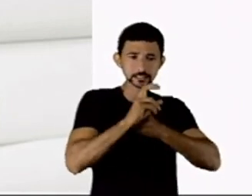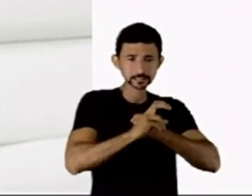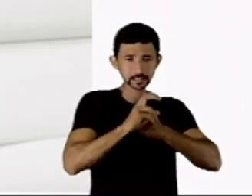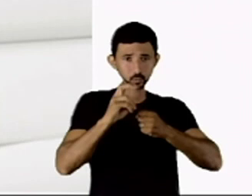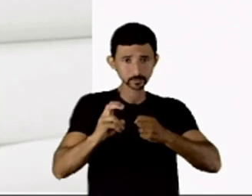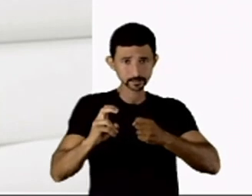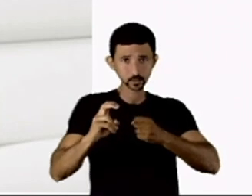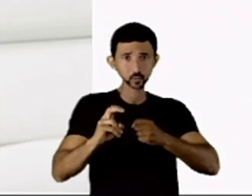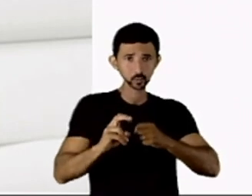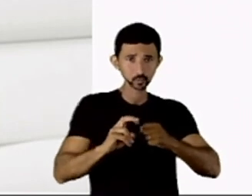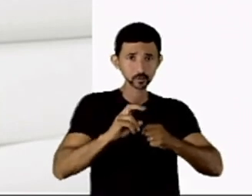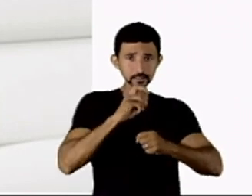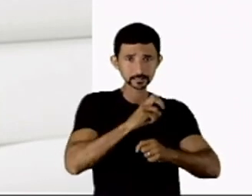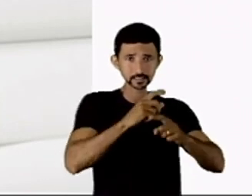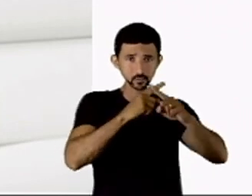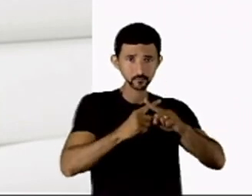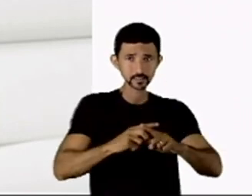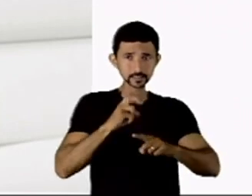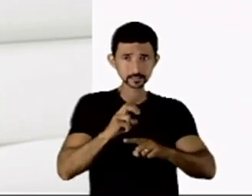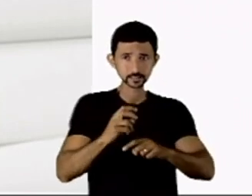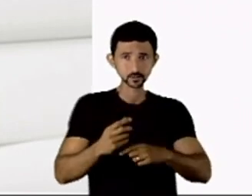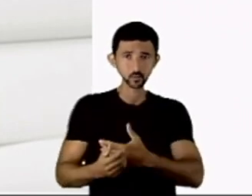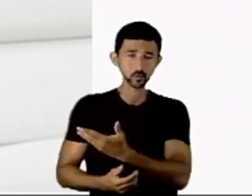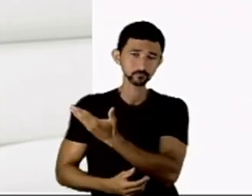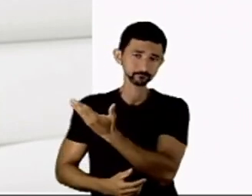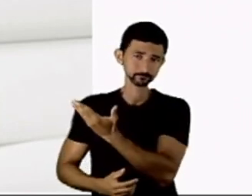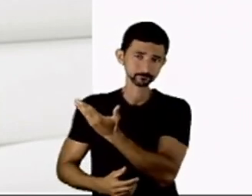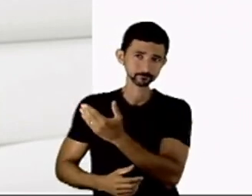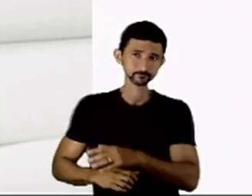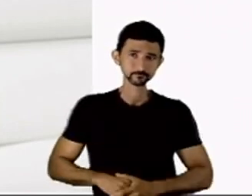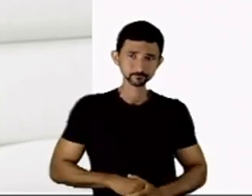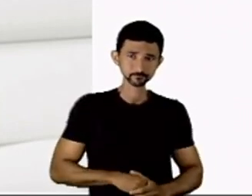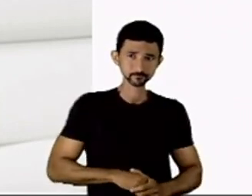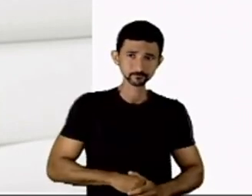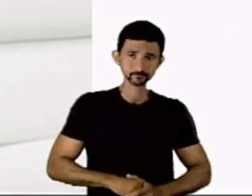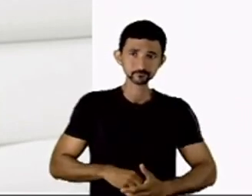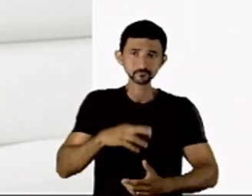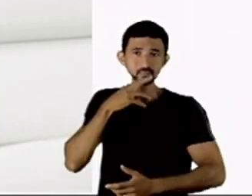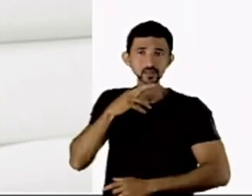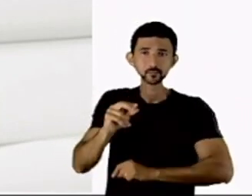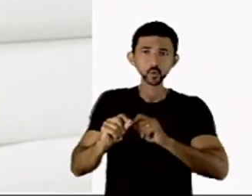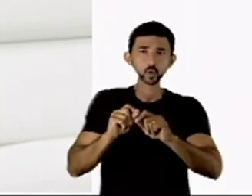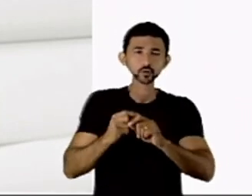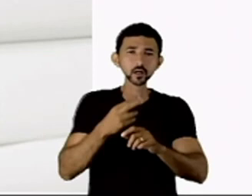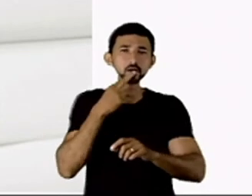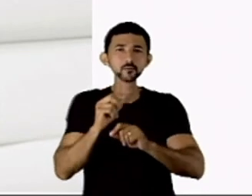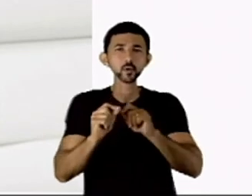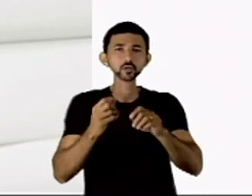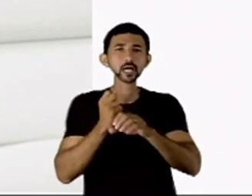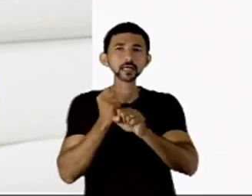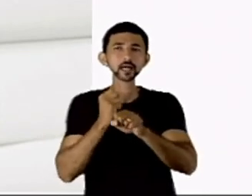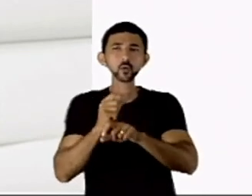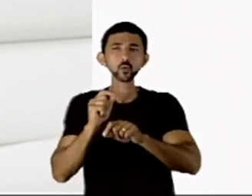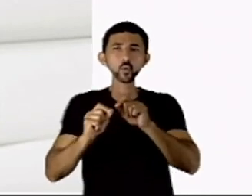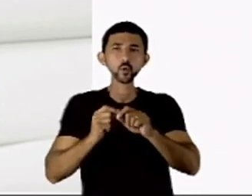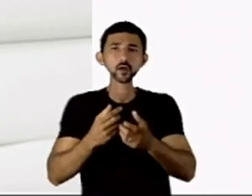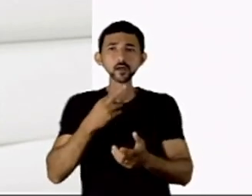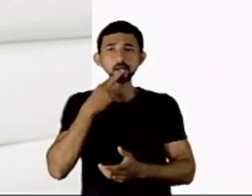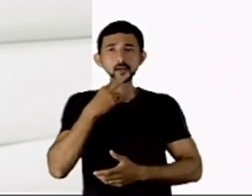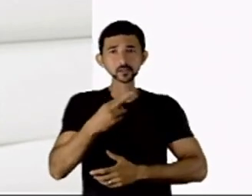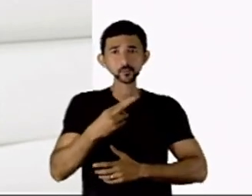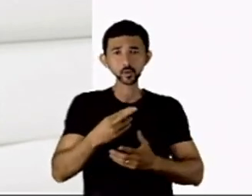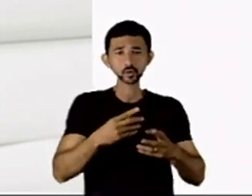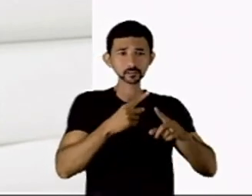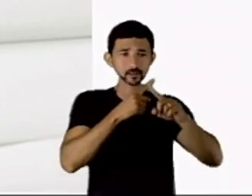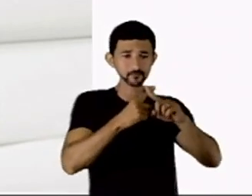repete 2 vezes, eu sinalizo ele no expoente. E eu tenho o resultado da potência, que nada mais é do que o